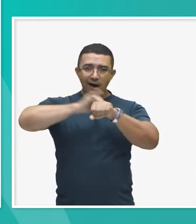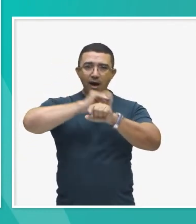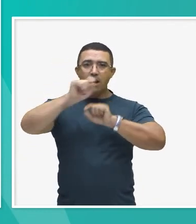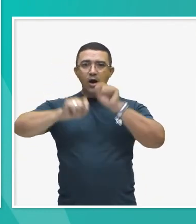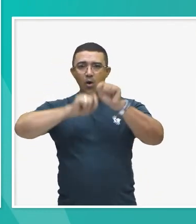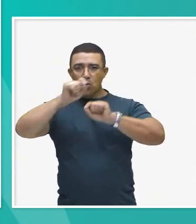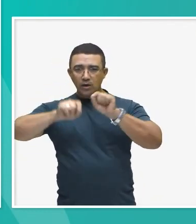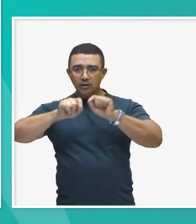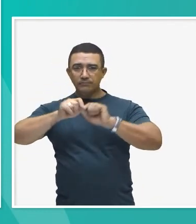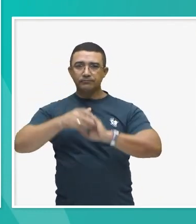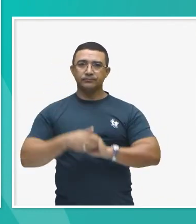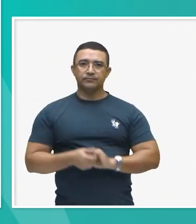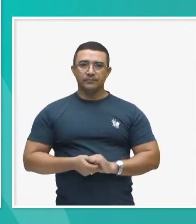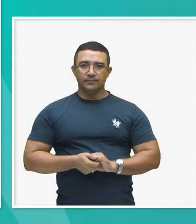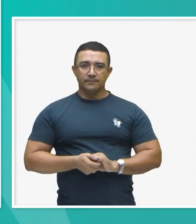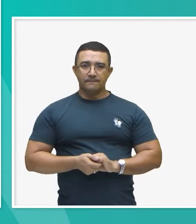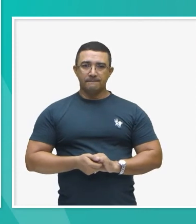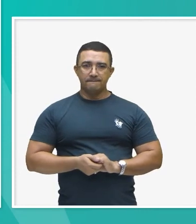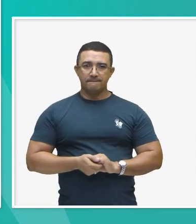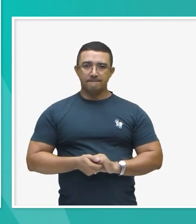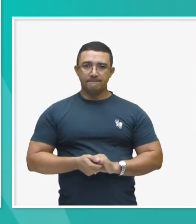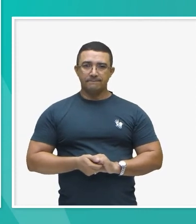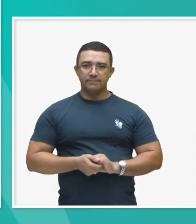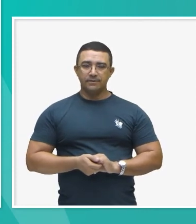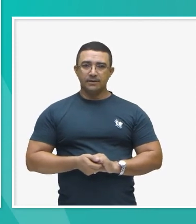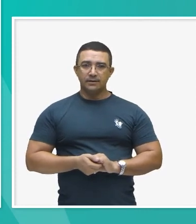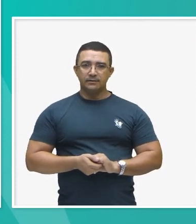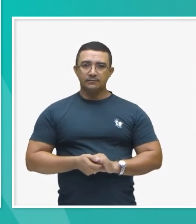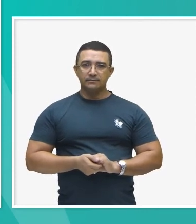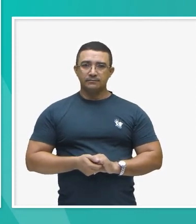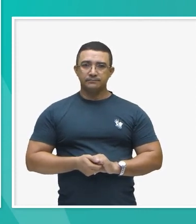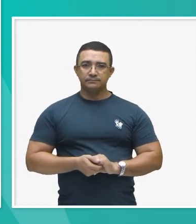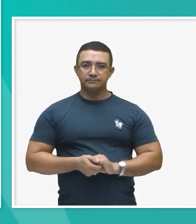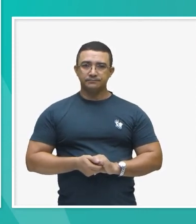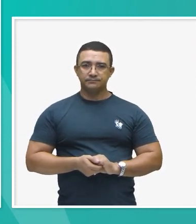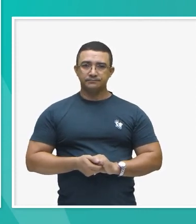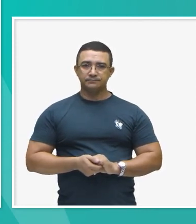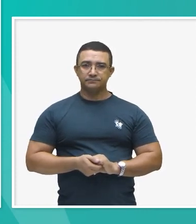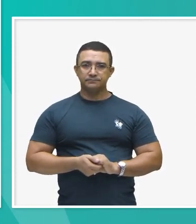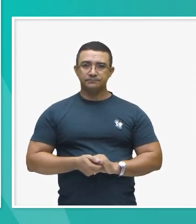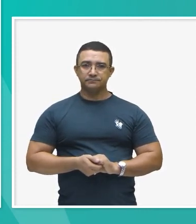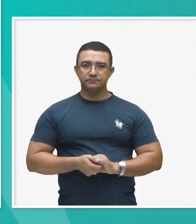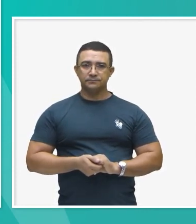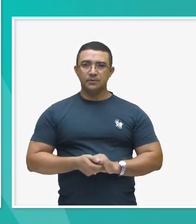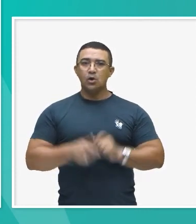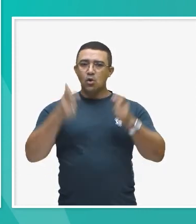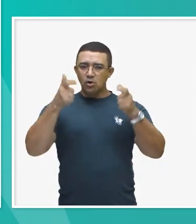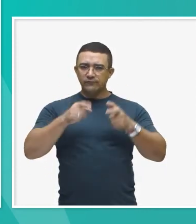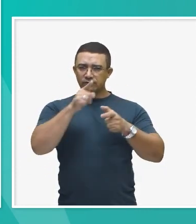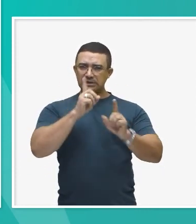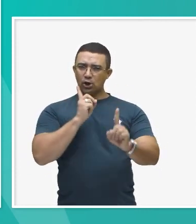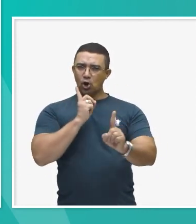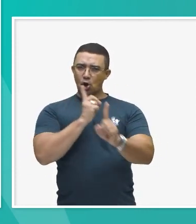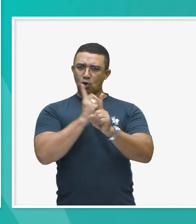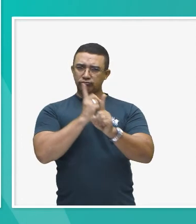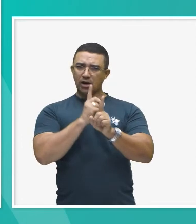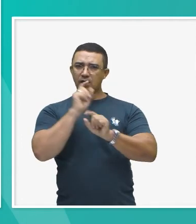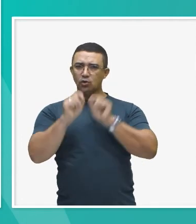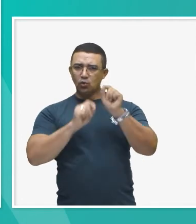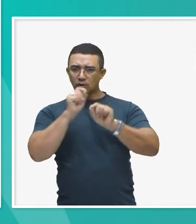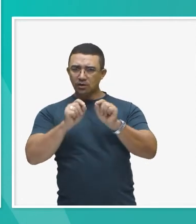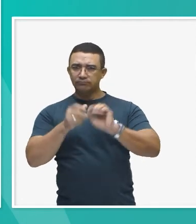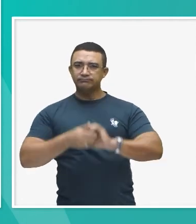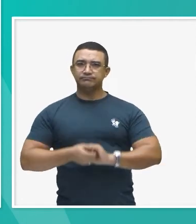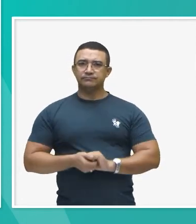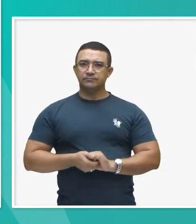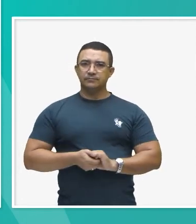é observar, gente, o title. Reading the title, tá? Quando vocês encontrarem um texto na frente de